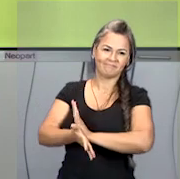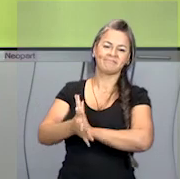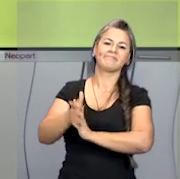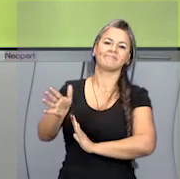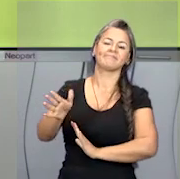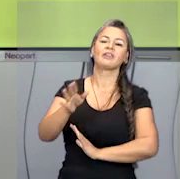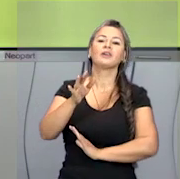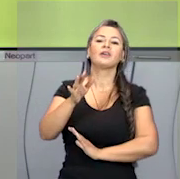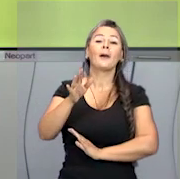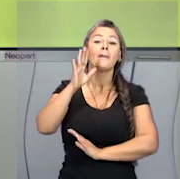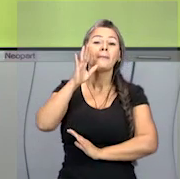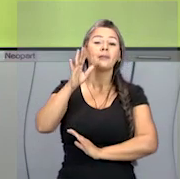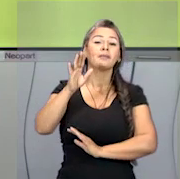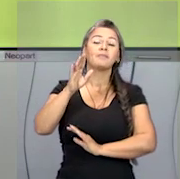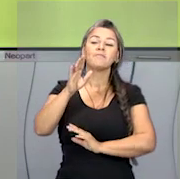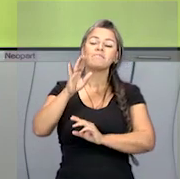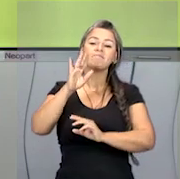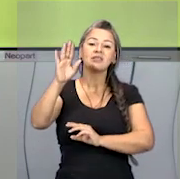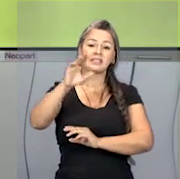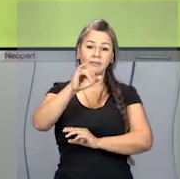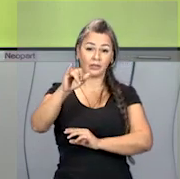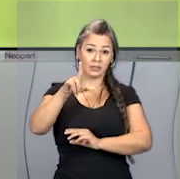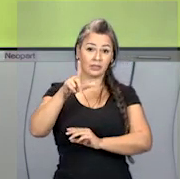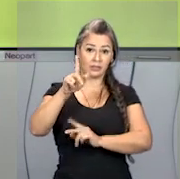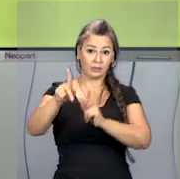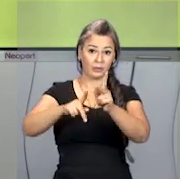da população da favela, que